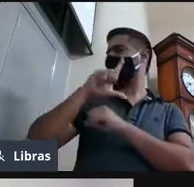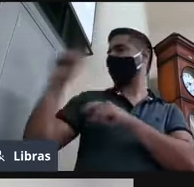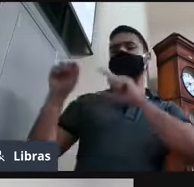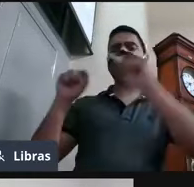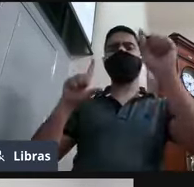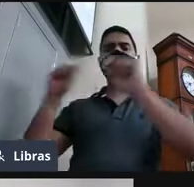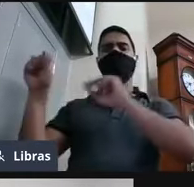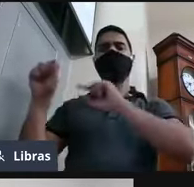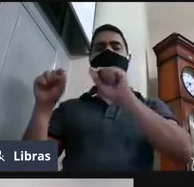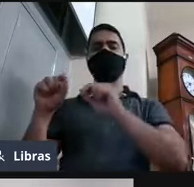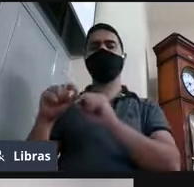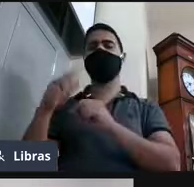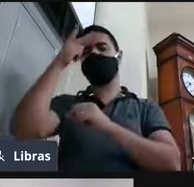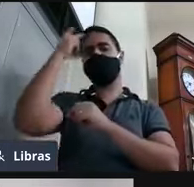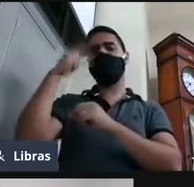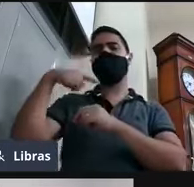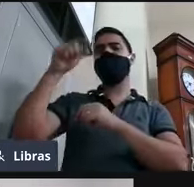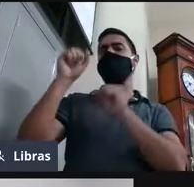foi lá para fora comemorar.